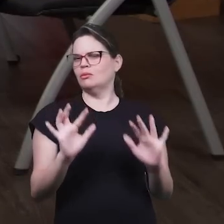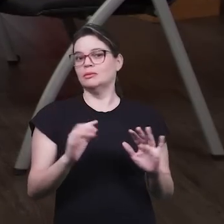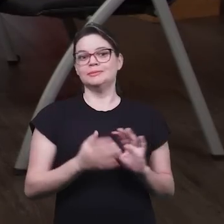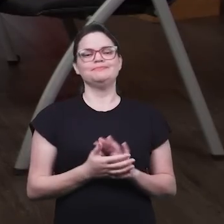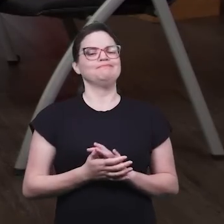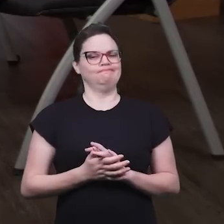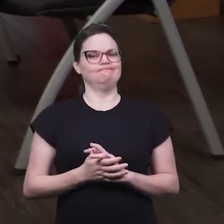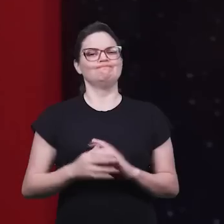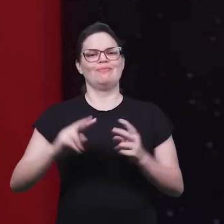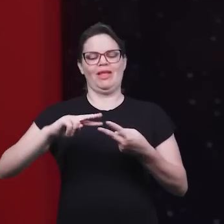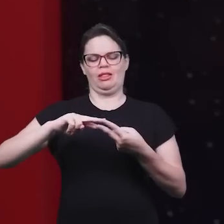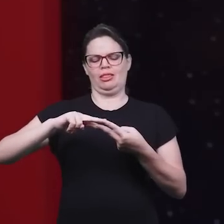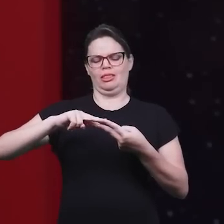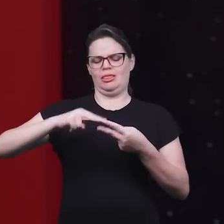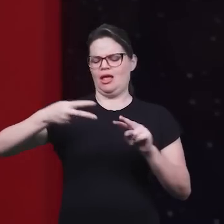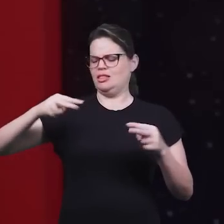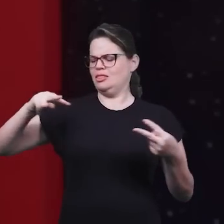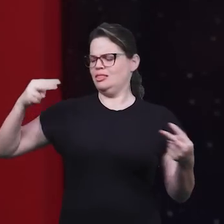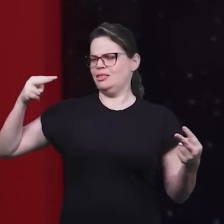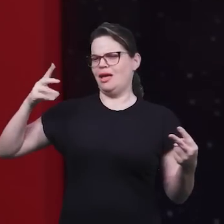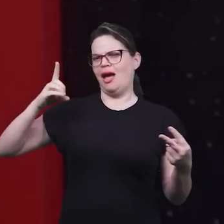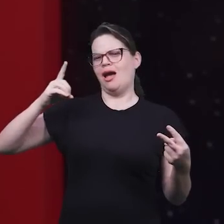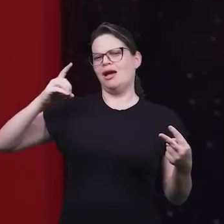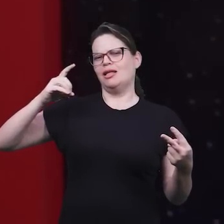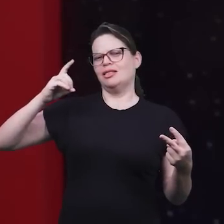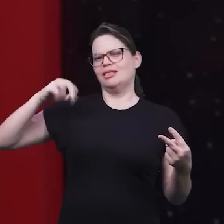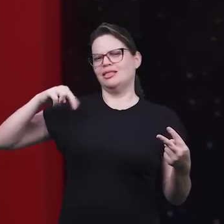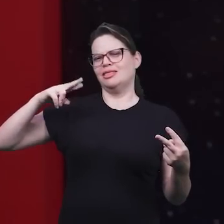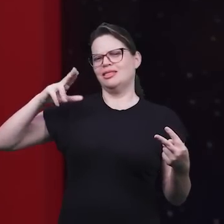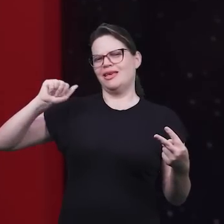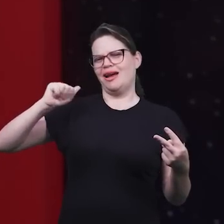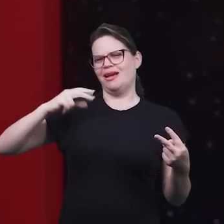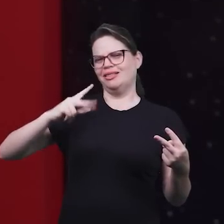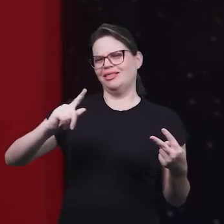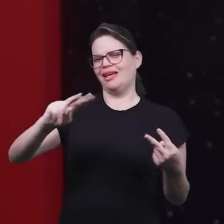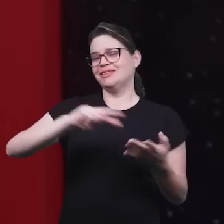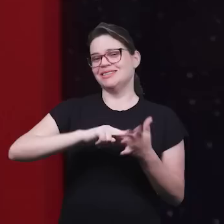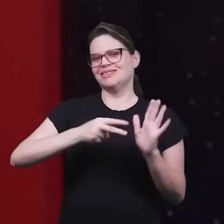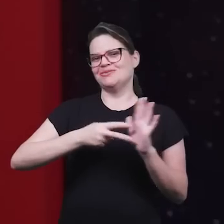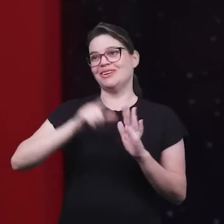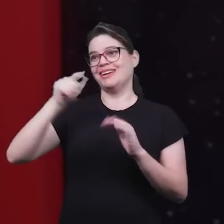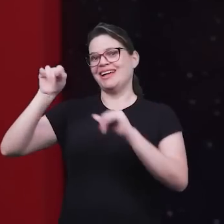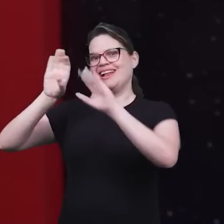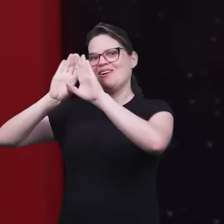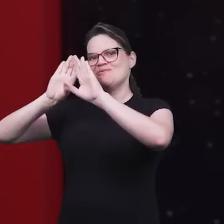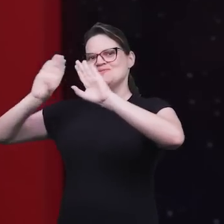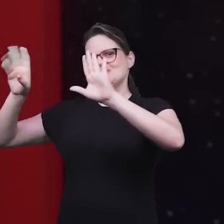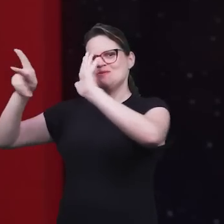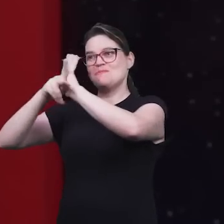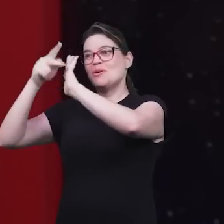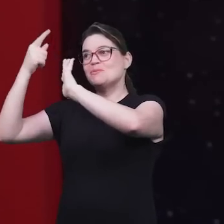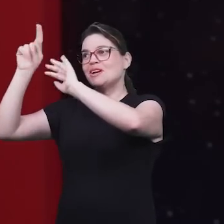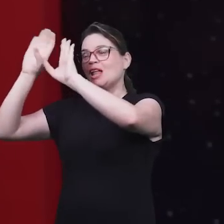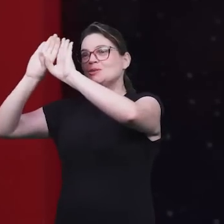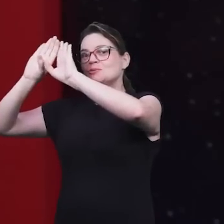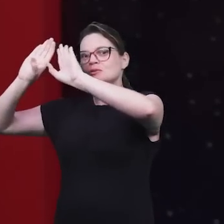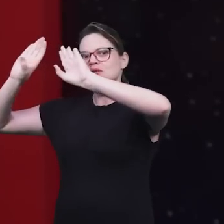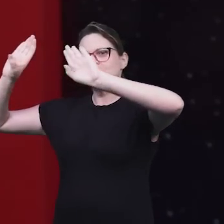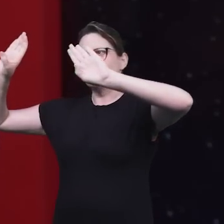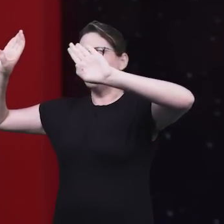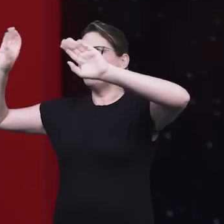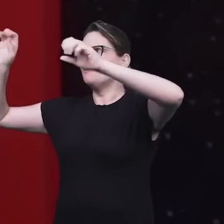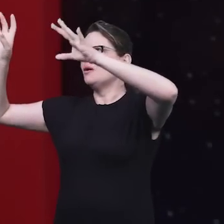que tenha uma parte da eternidade em nós. Amém. A genética do servo de